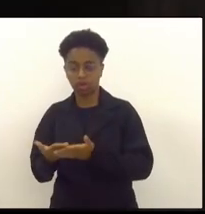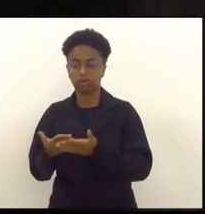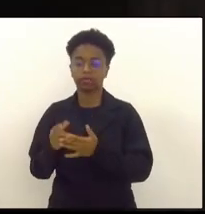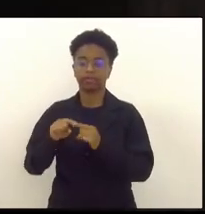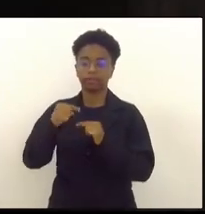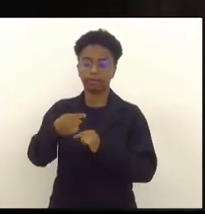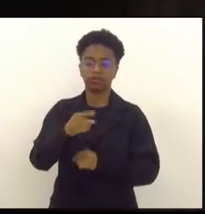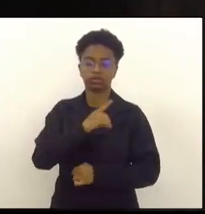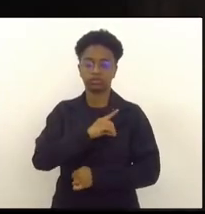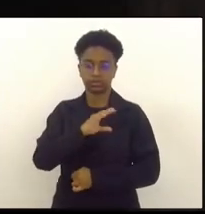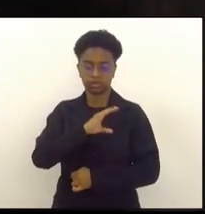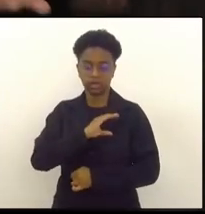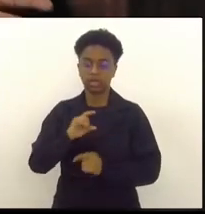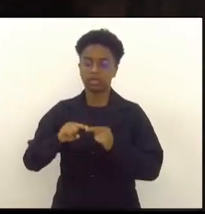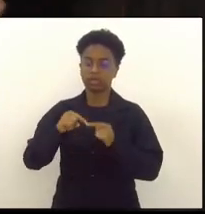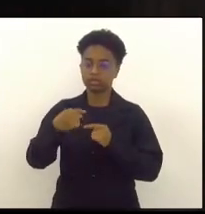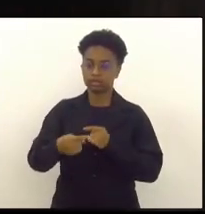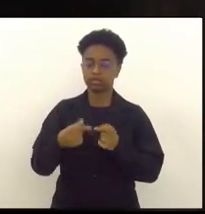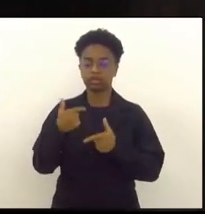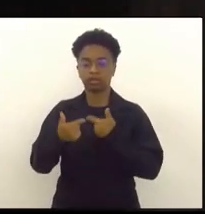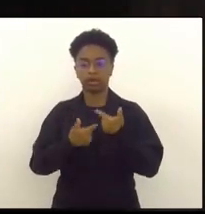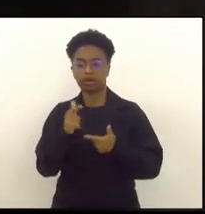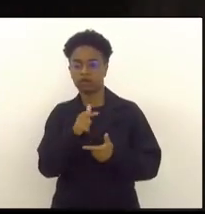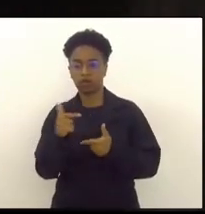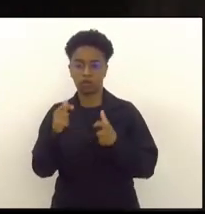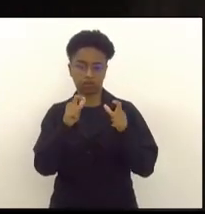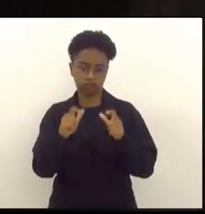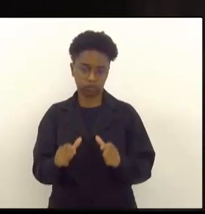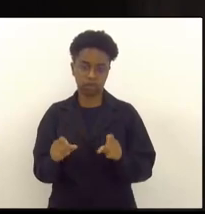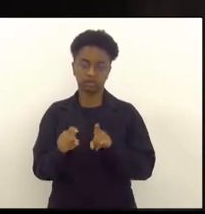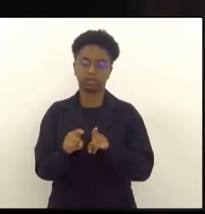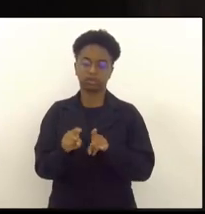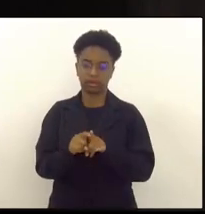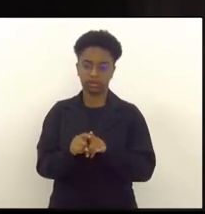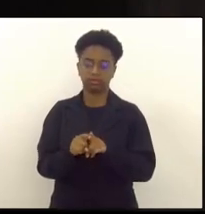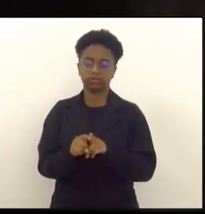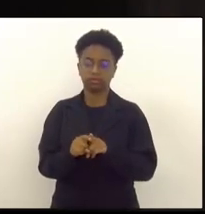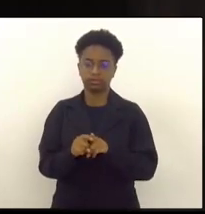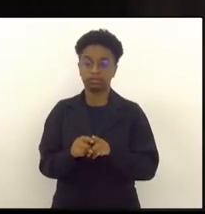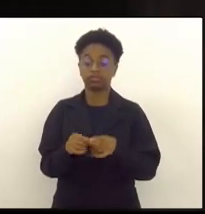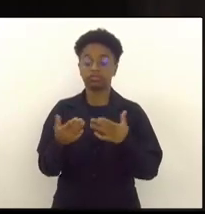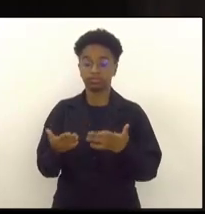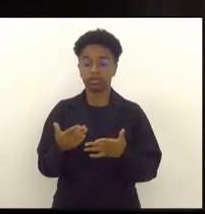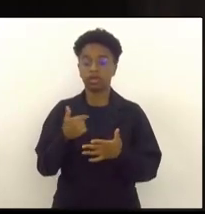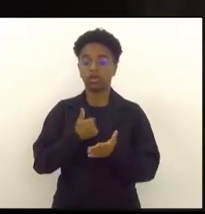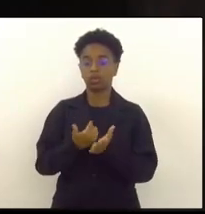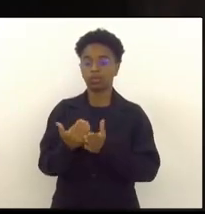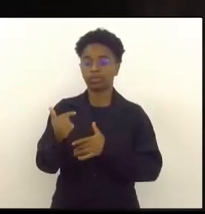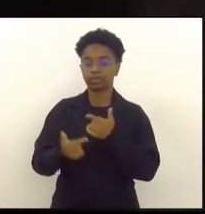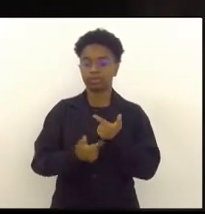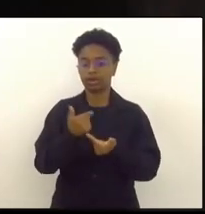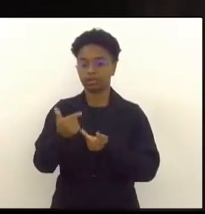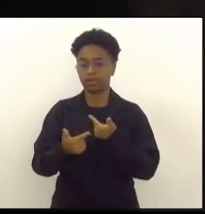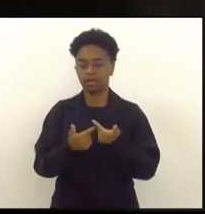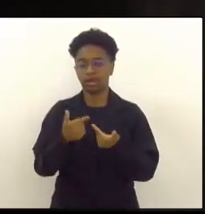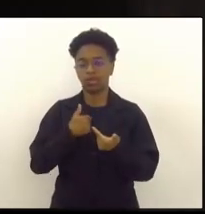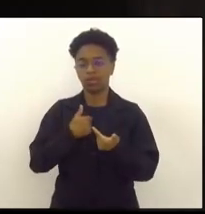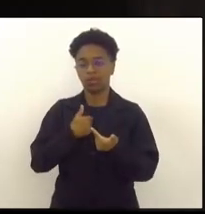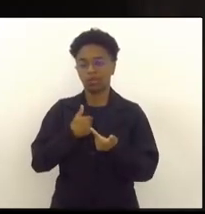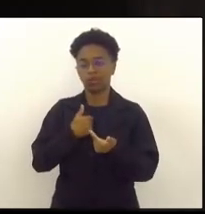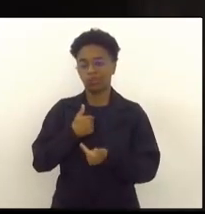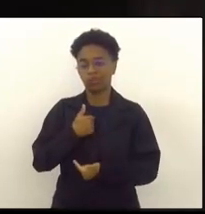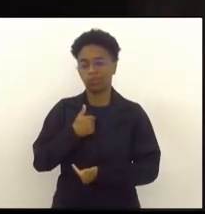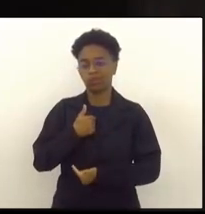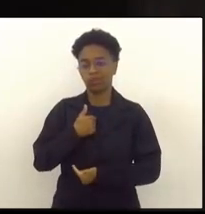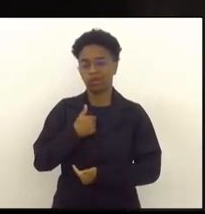Caxias, aí trabalhava na Aeroquipe Sul-Americana, né? Aí comecei a trabalhar lá e